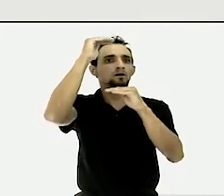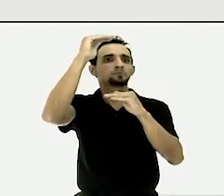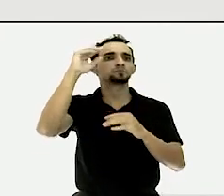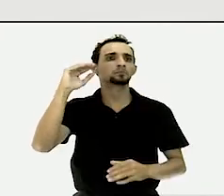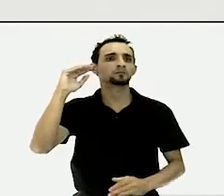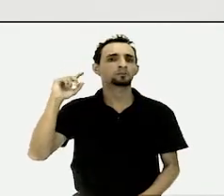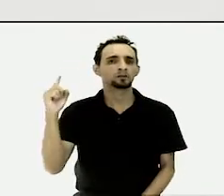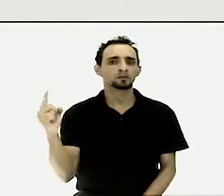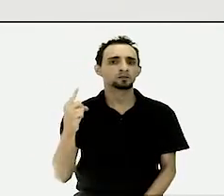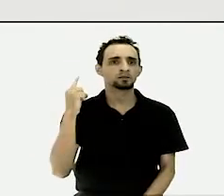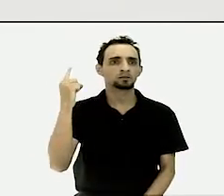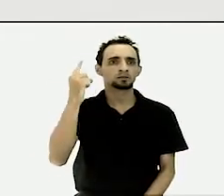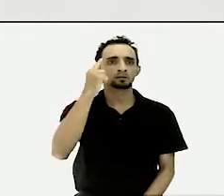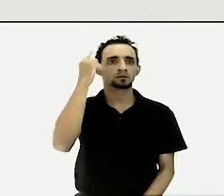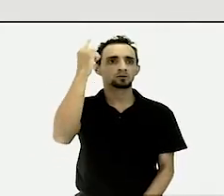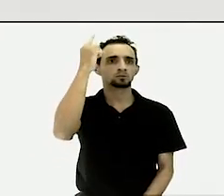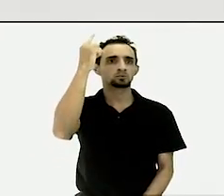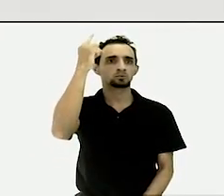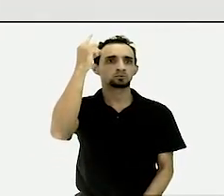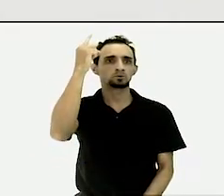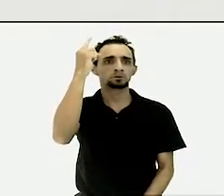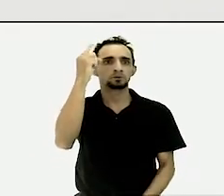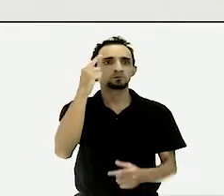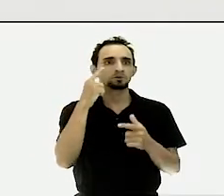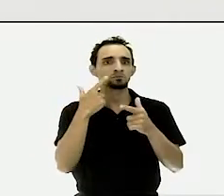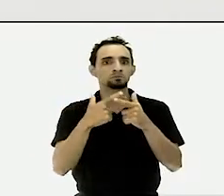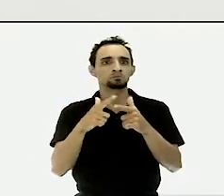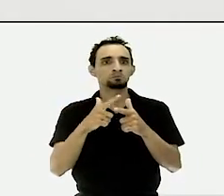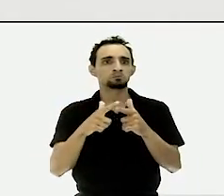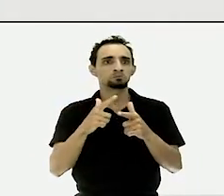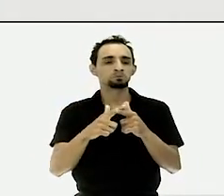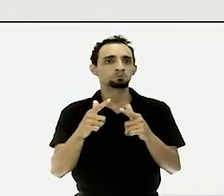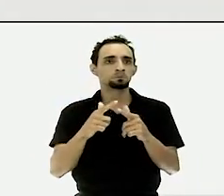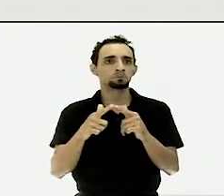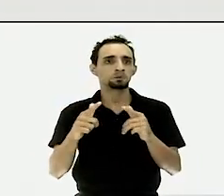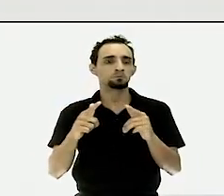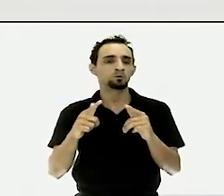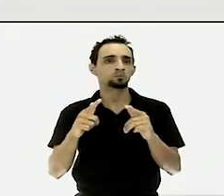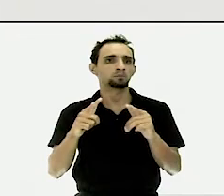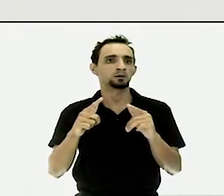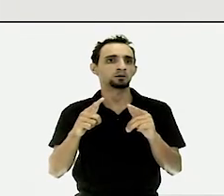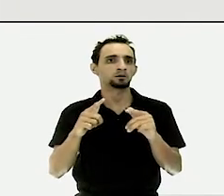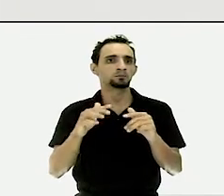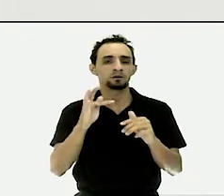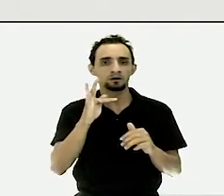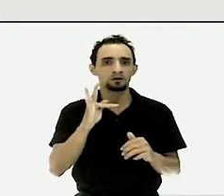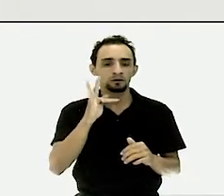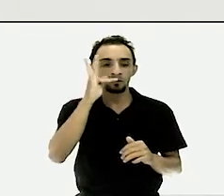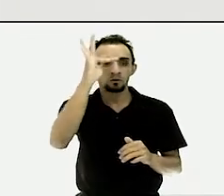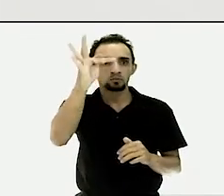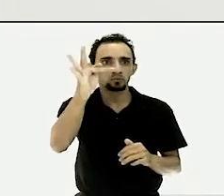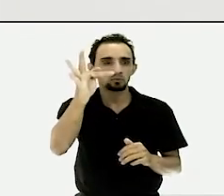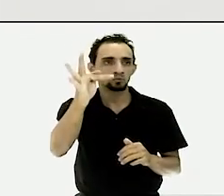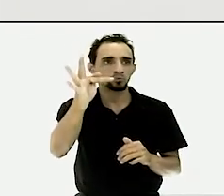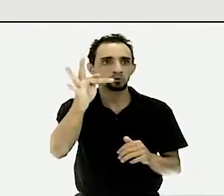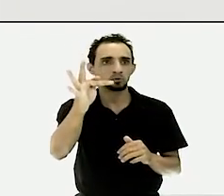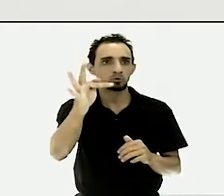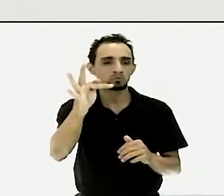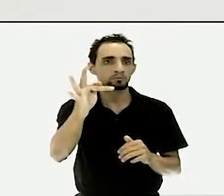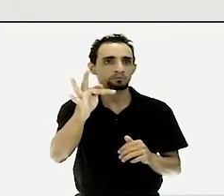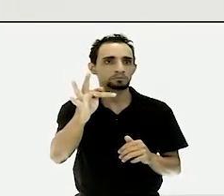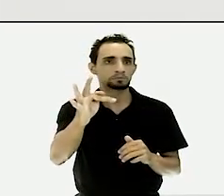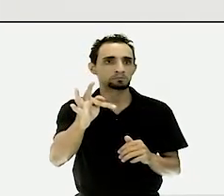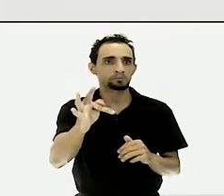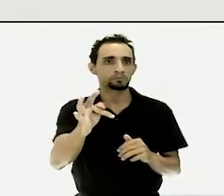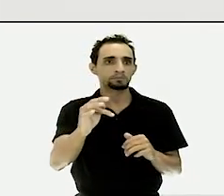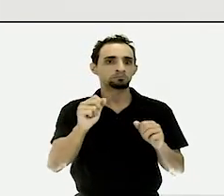vinha a mídia, os políticos lá embaixo. Né? Então, o Corpo de Bombeiros, nessa semana que passou, salvou uma criança